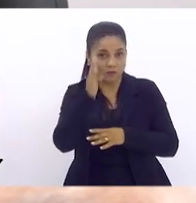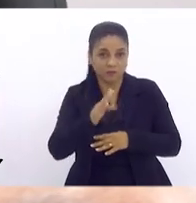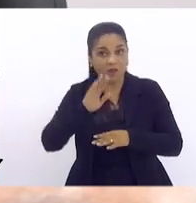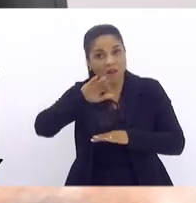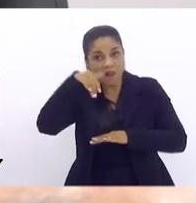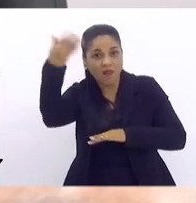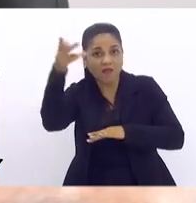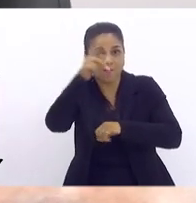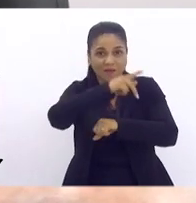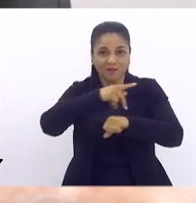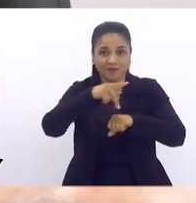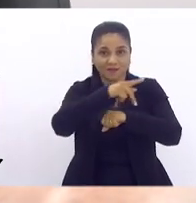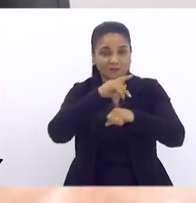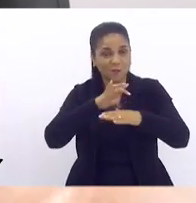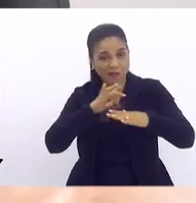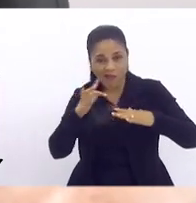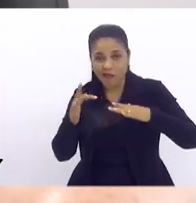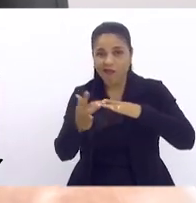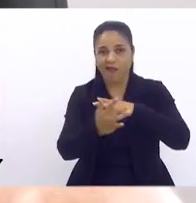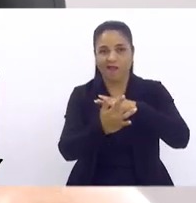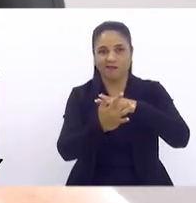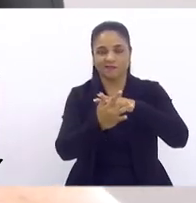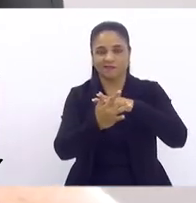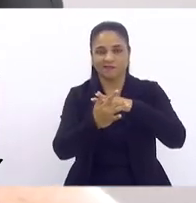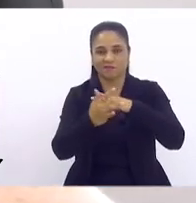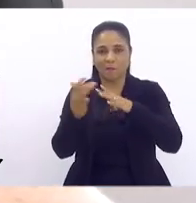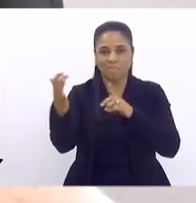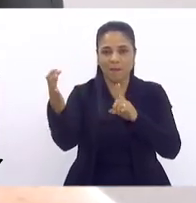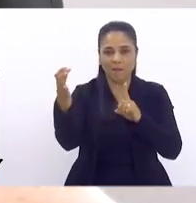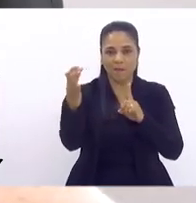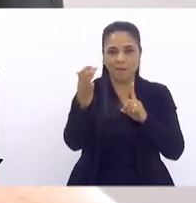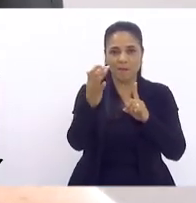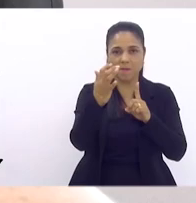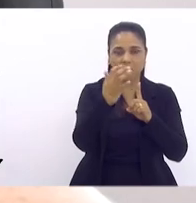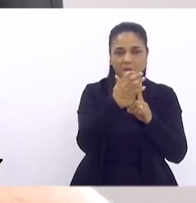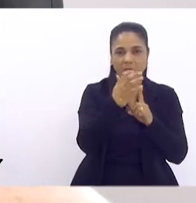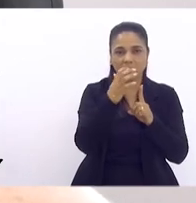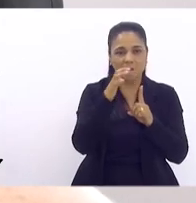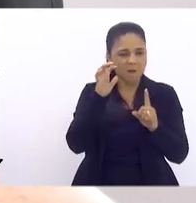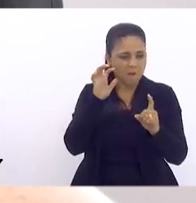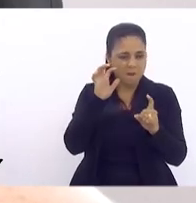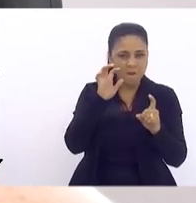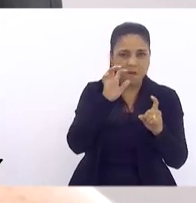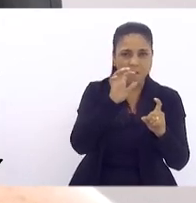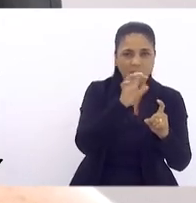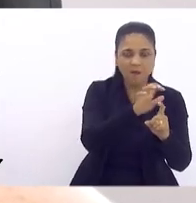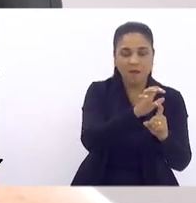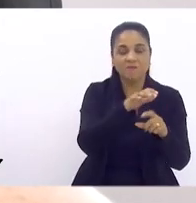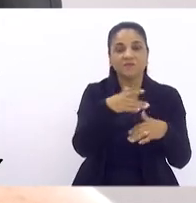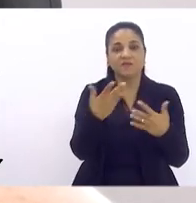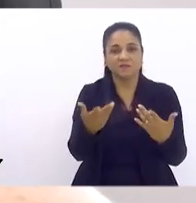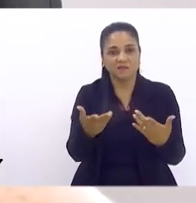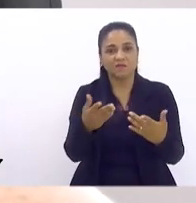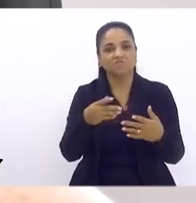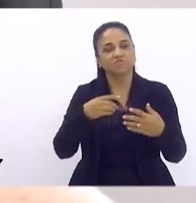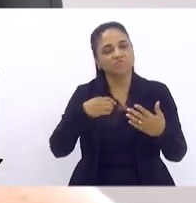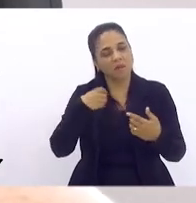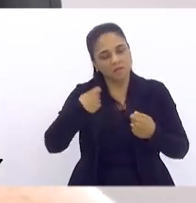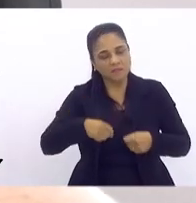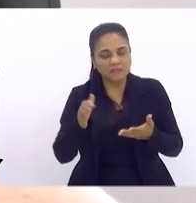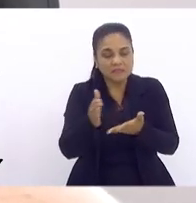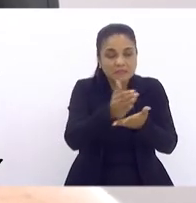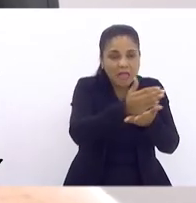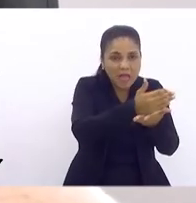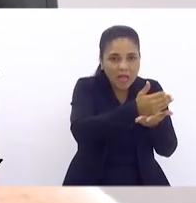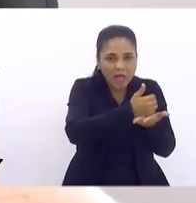lá de fora que é uma rede realmente de de ataque Então seria importante esses dados de condenações desses indivíduos que